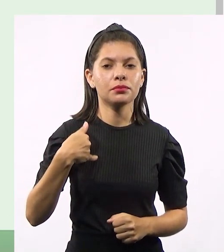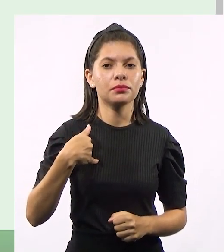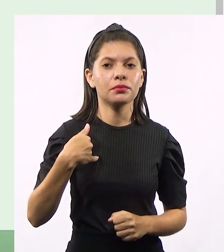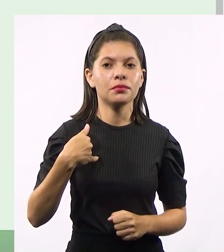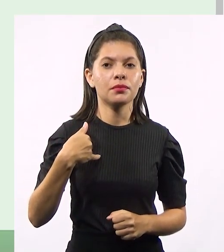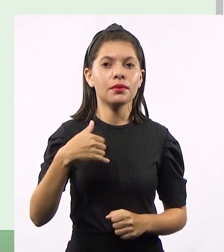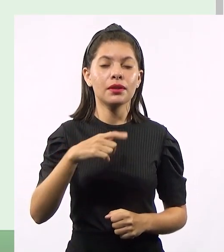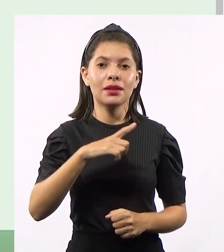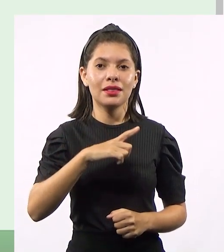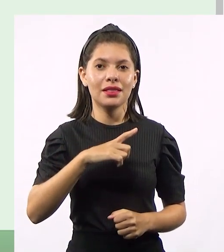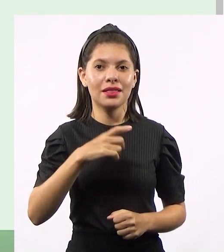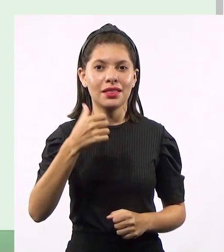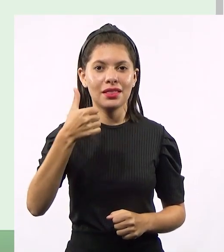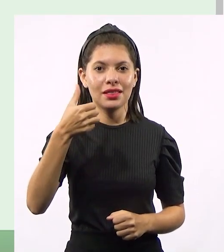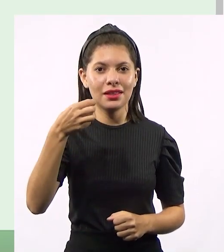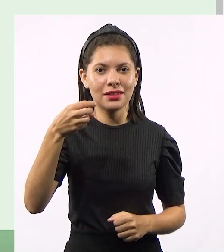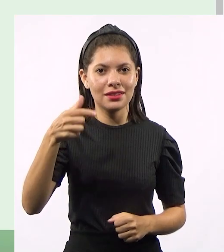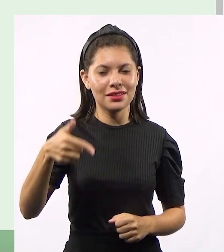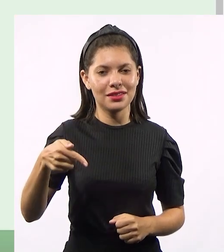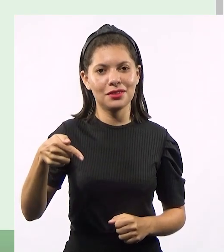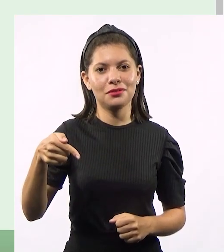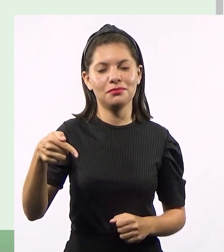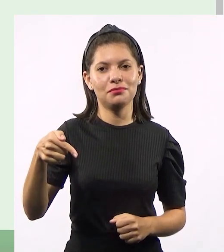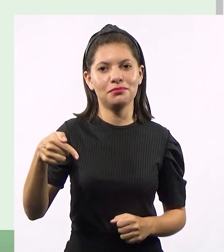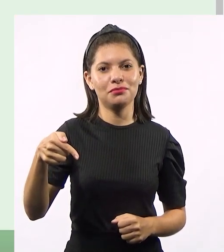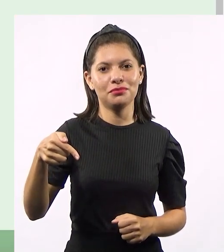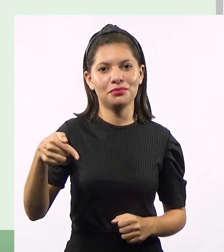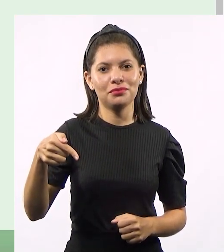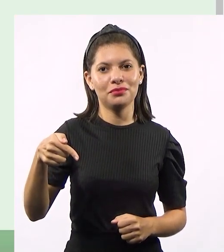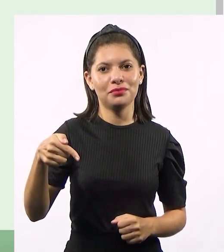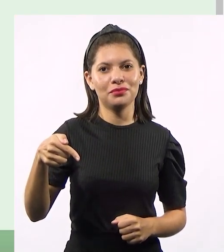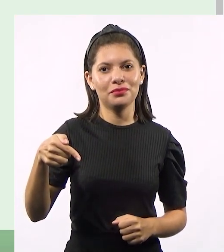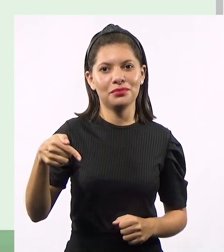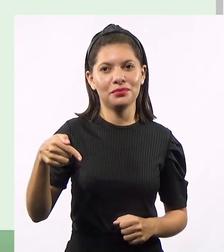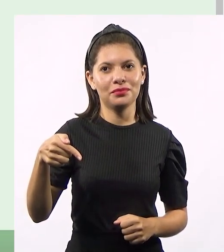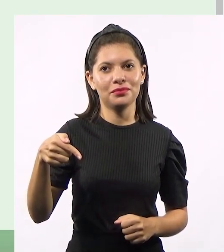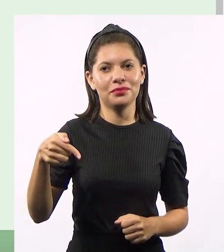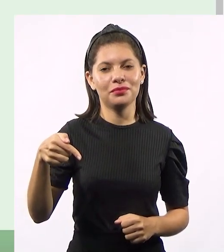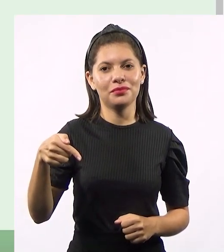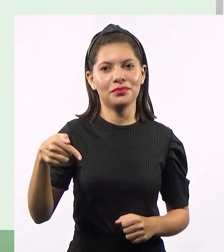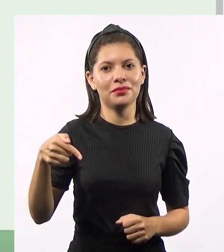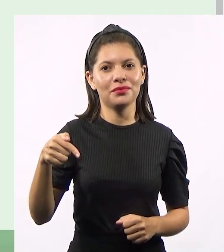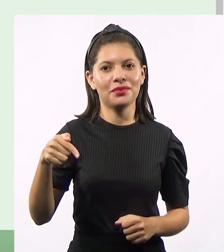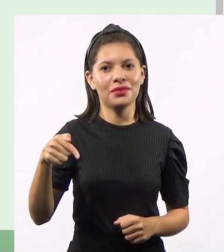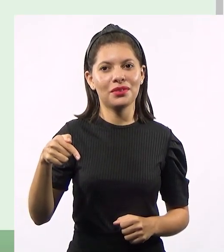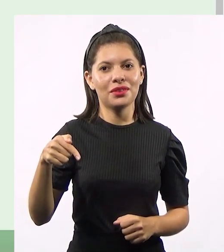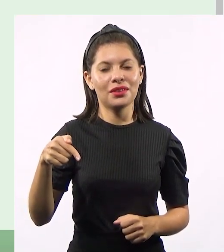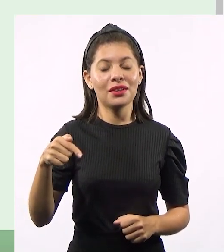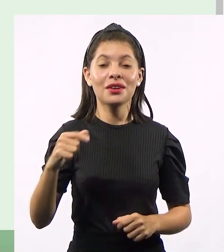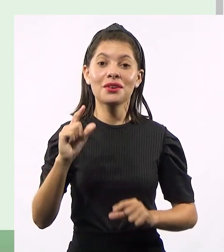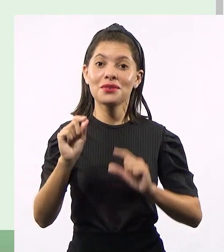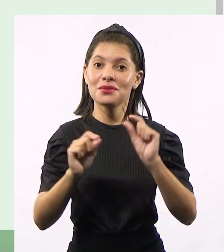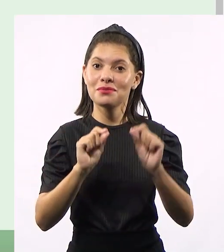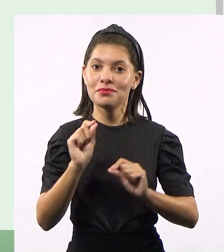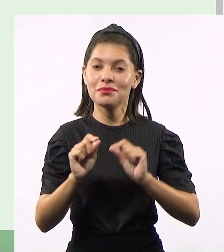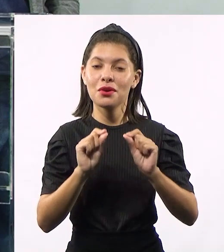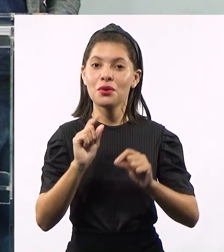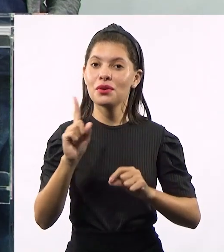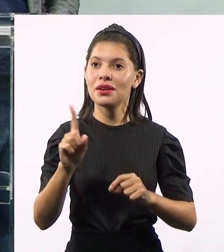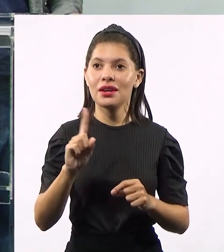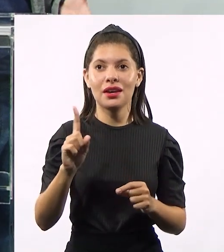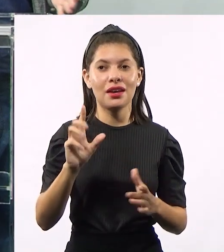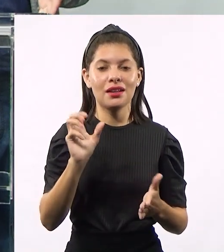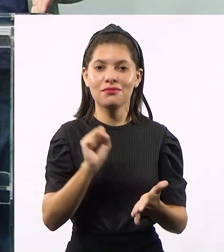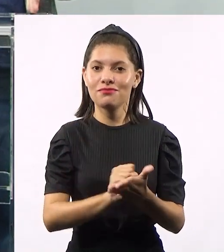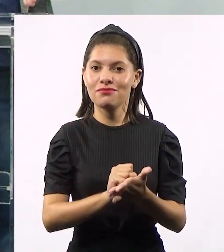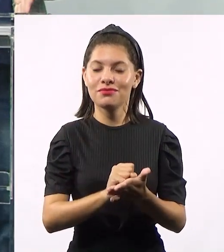eu tenho 17 anos. Aí o que vai acontecer? A validação, professor. Ah, tá aí. Vai acontecer o quê? Ele não aceitou,